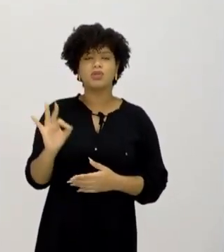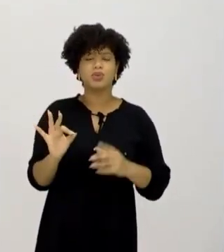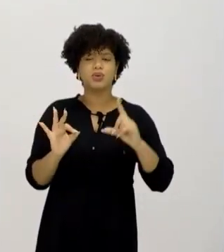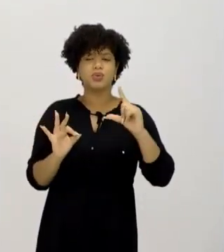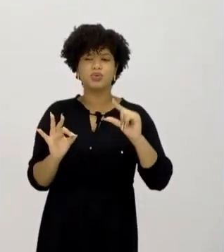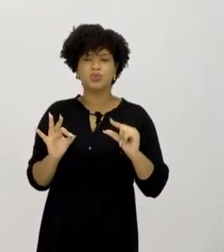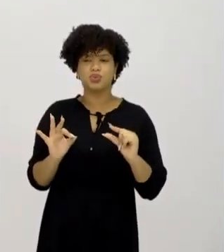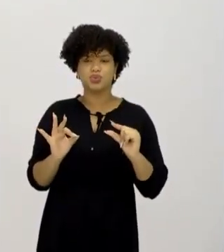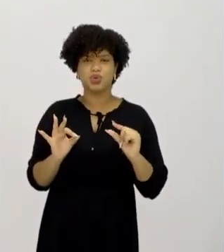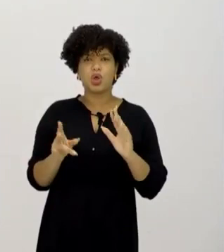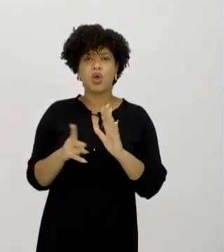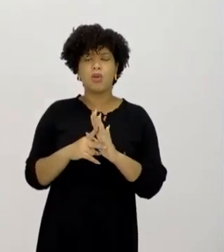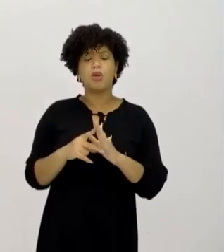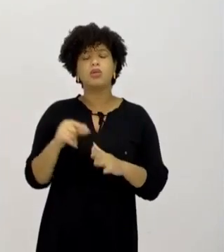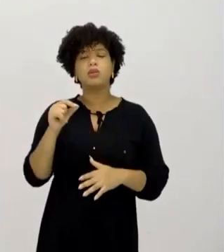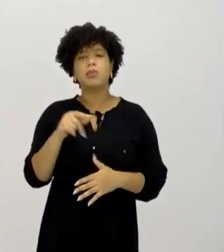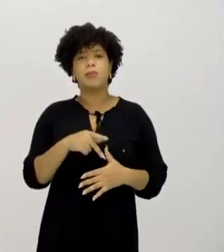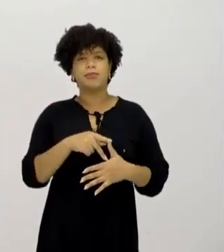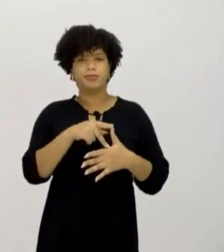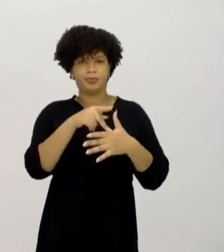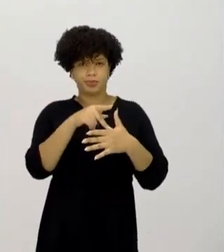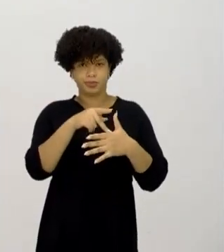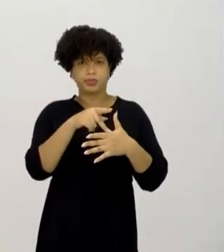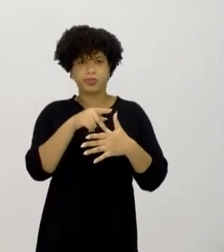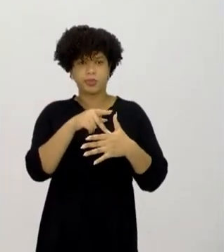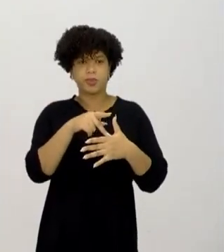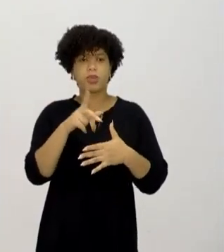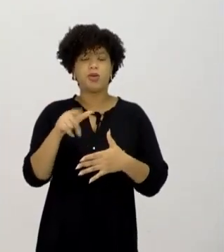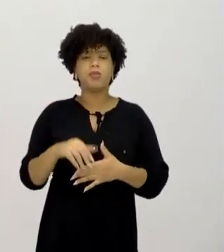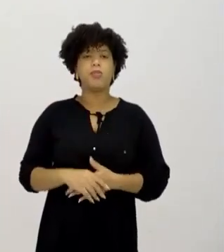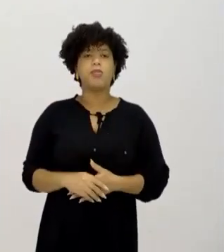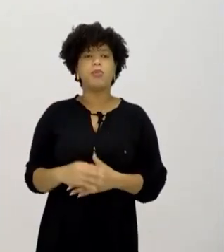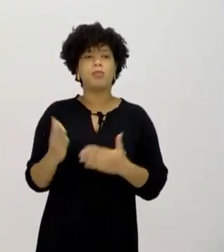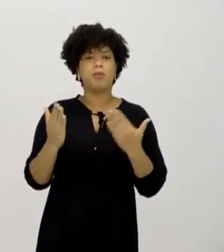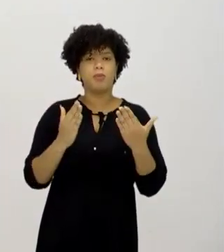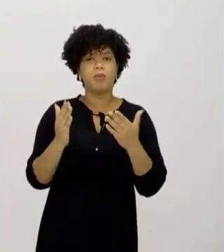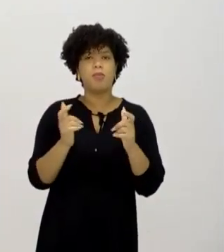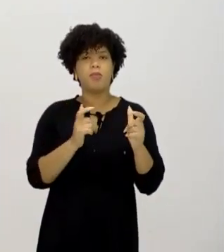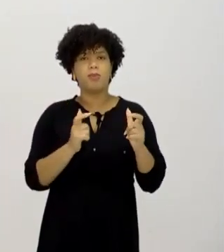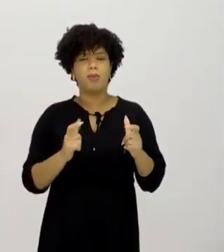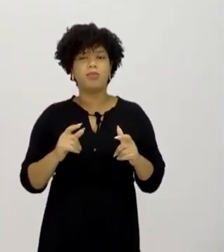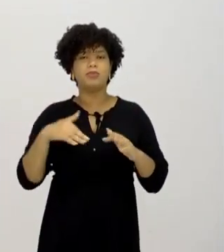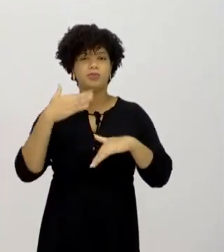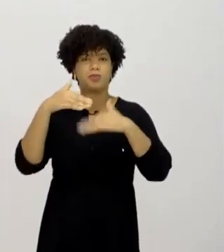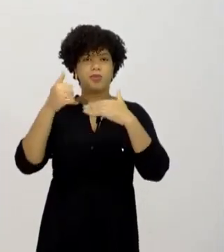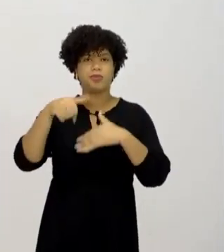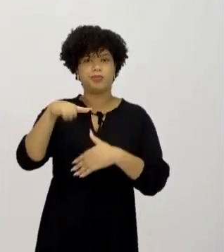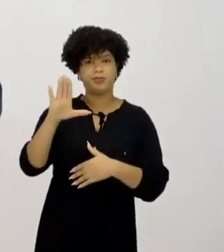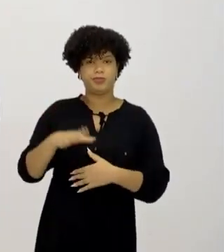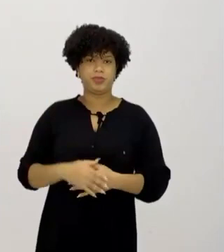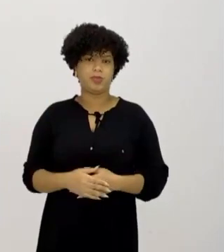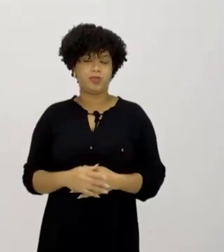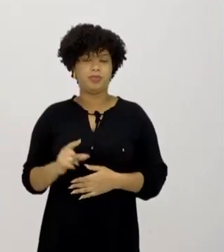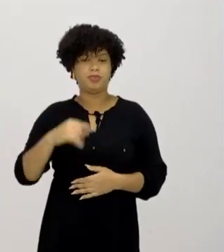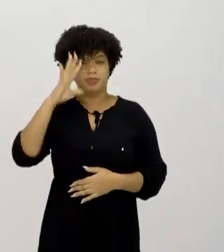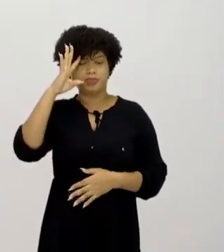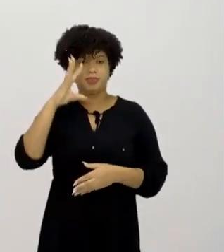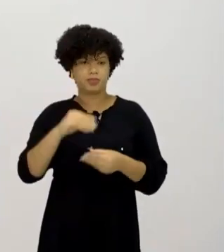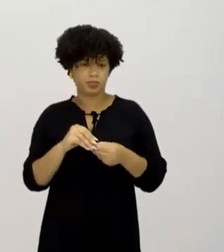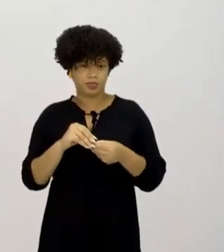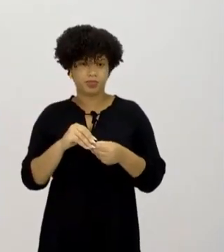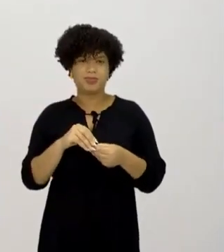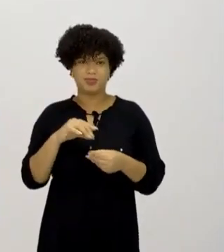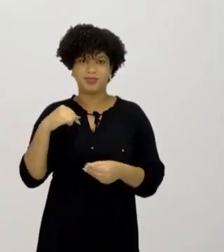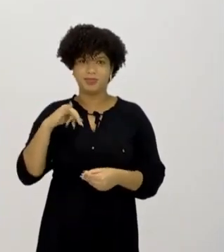pequeno de proteína animal quando a gente compara com os lugares mais desenvolvidos, o que nos dá a entender, me corrija se eu